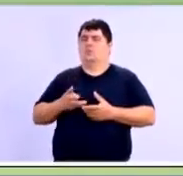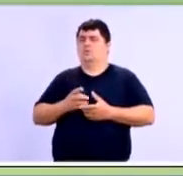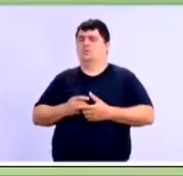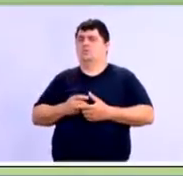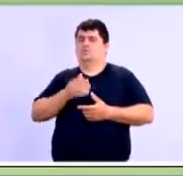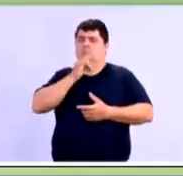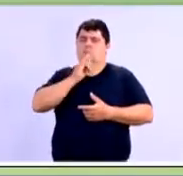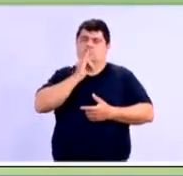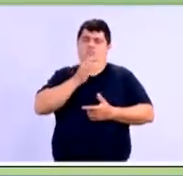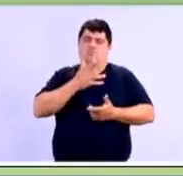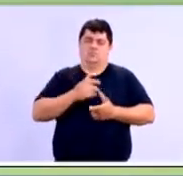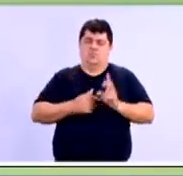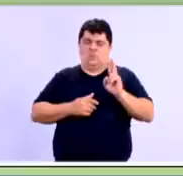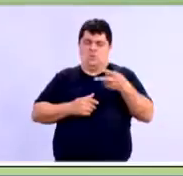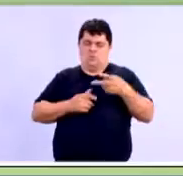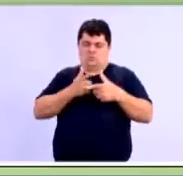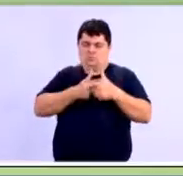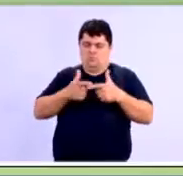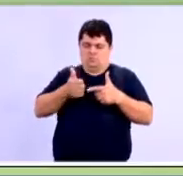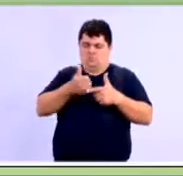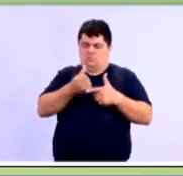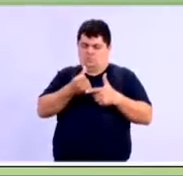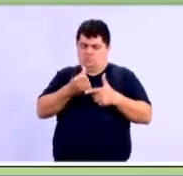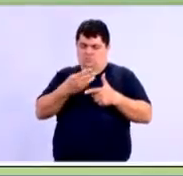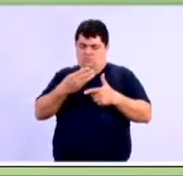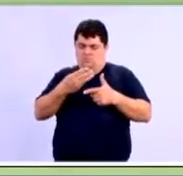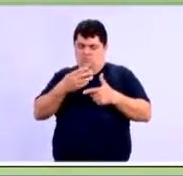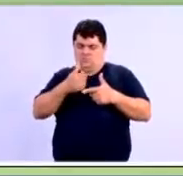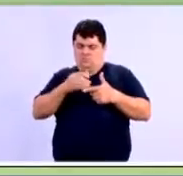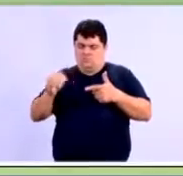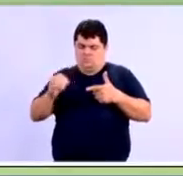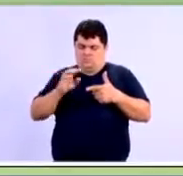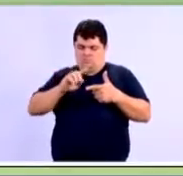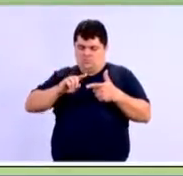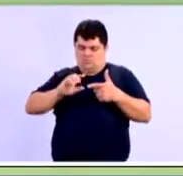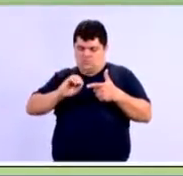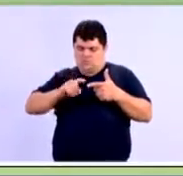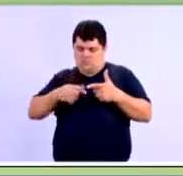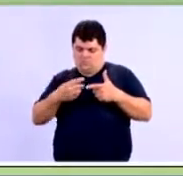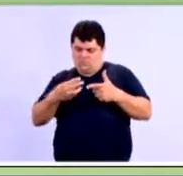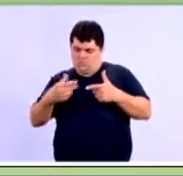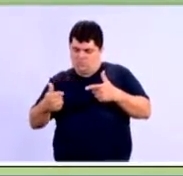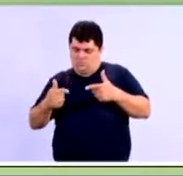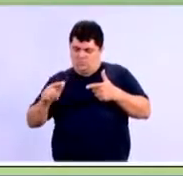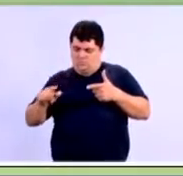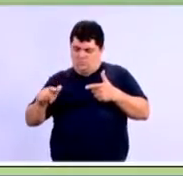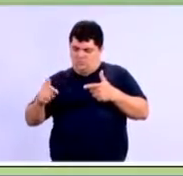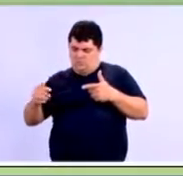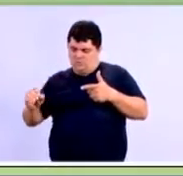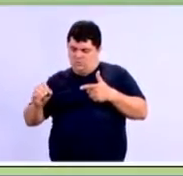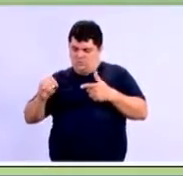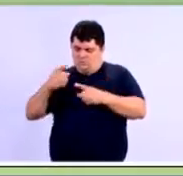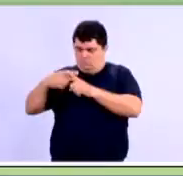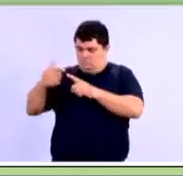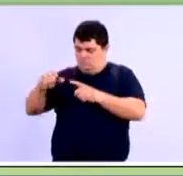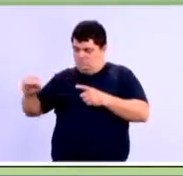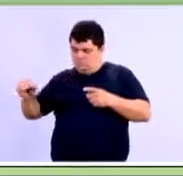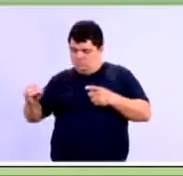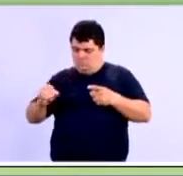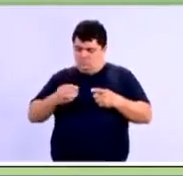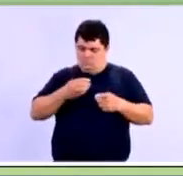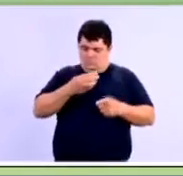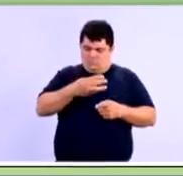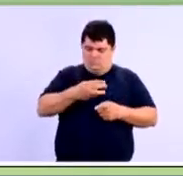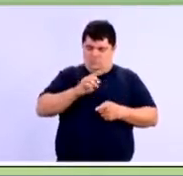empresa? Divido 2.000 por 63.100, dá 0,3170. Quando eu multiplico por 100, eu chego ao valor de